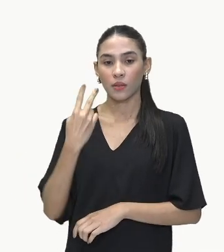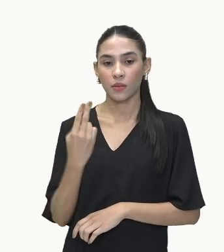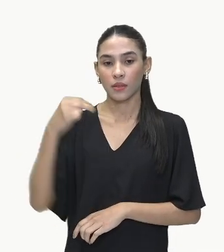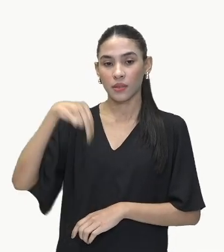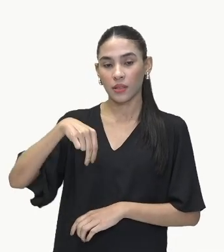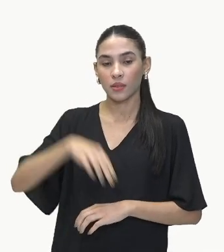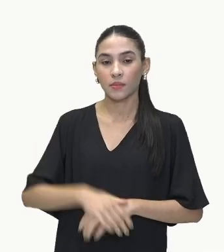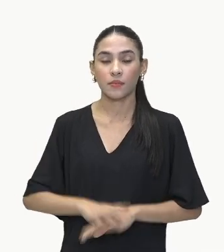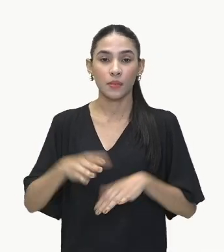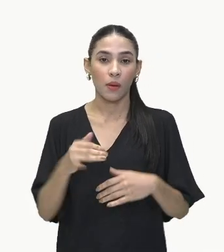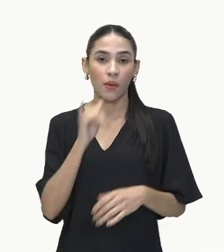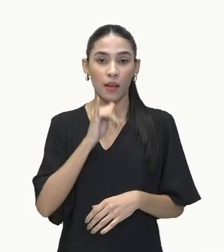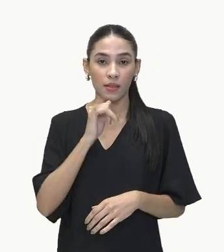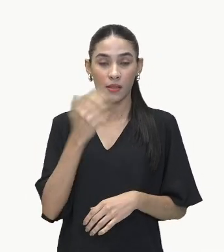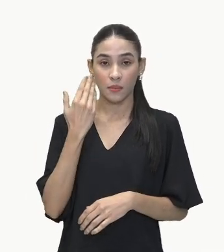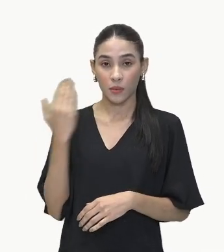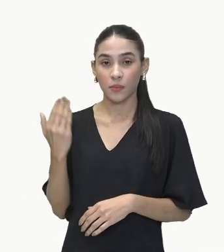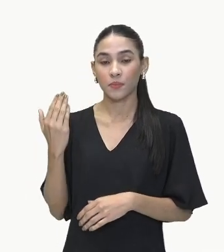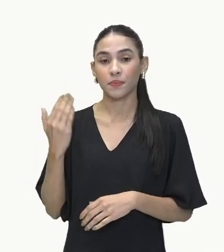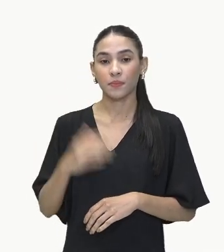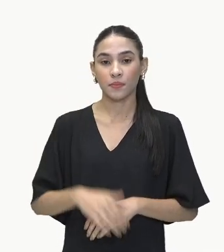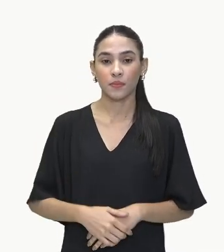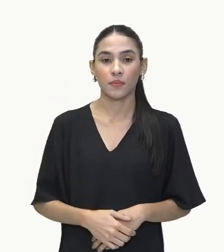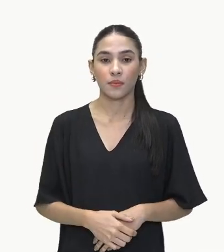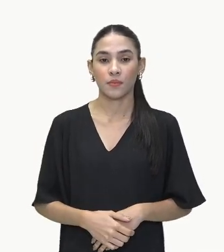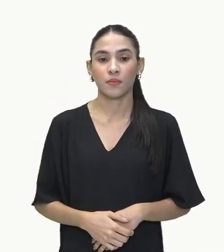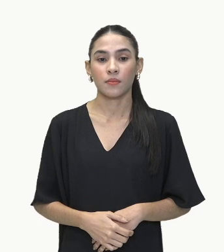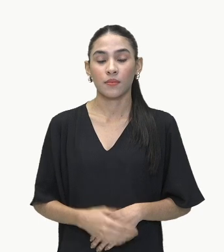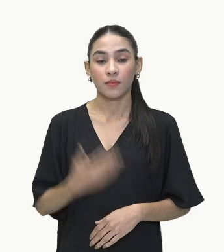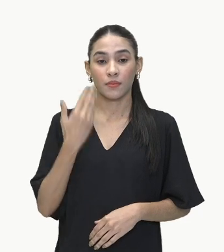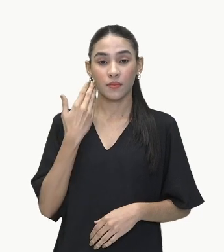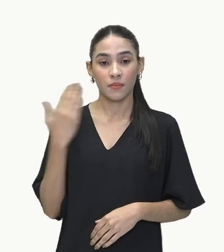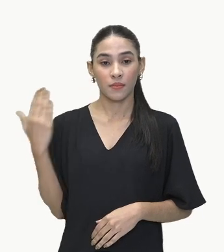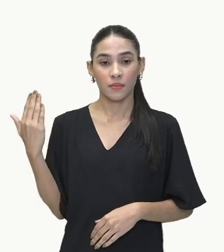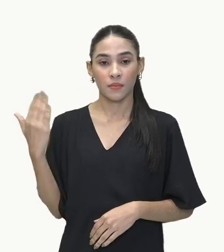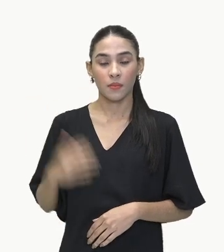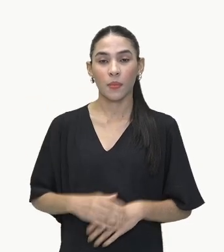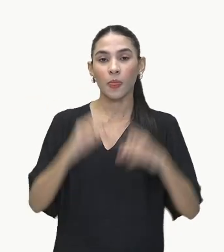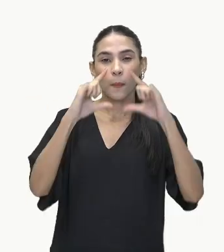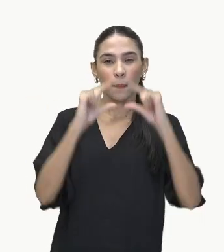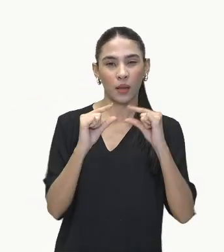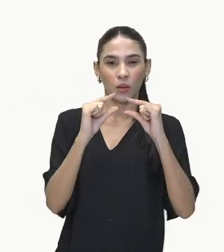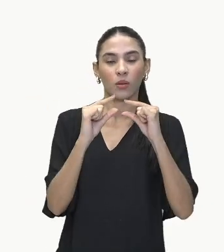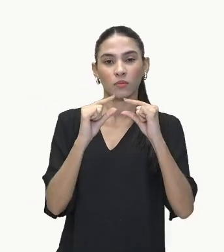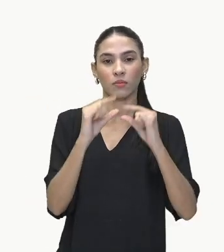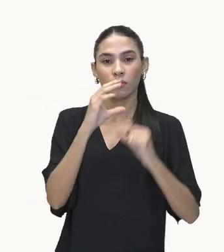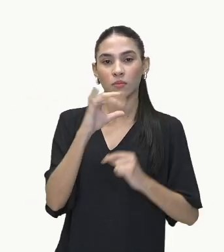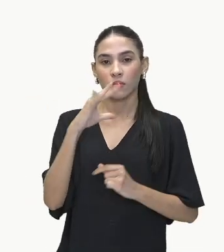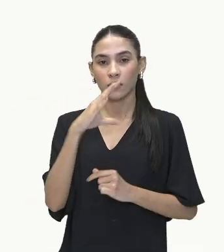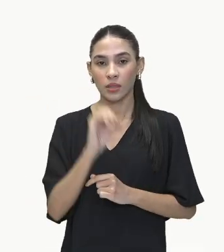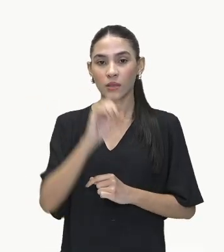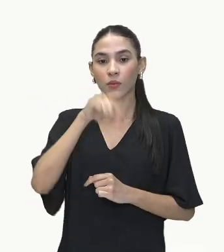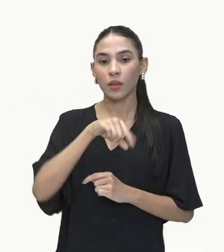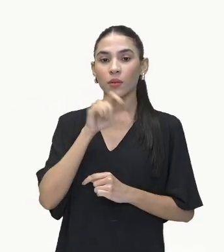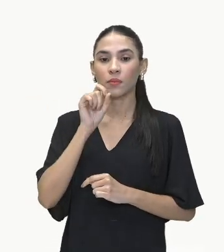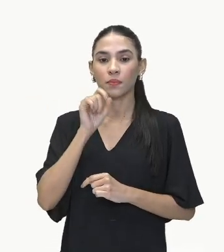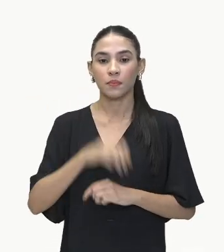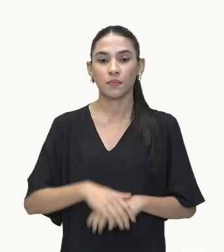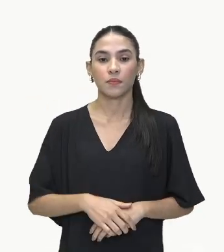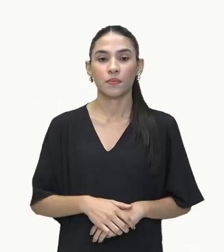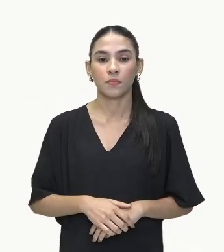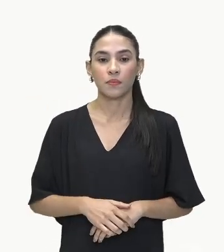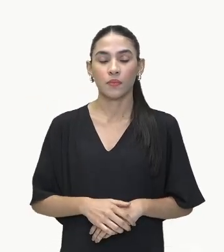CnH2n. Então, exemplos de cicloalcanos. Tá aqui, ó. O menor de todos os cicloalcanos é esse aqui